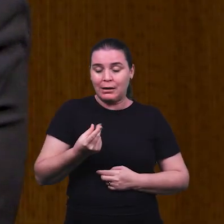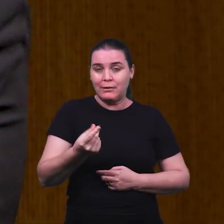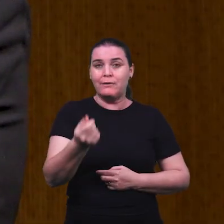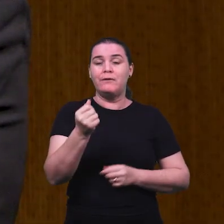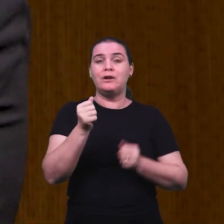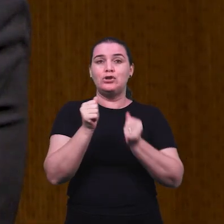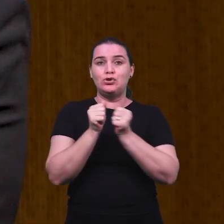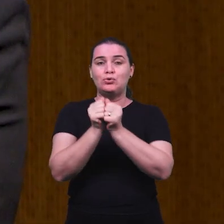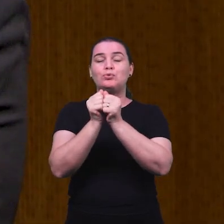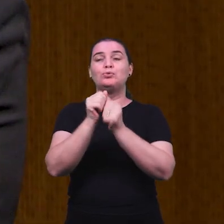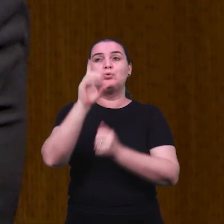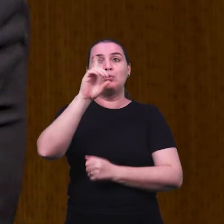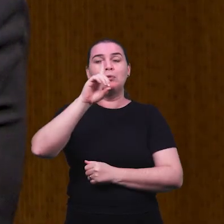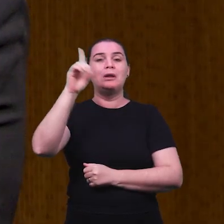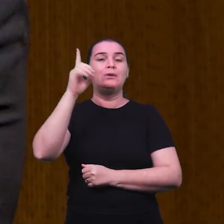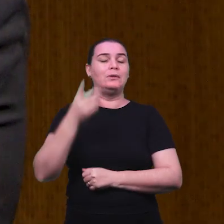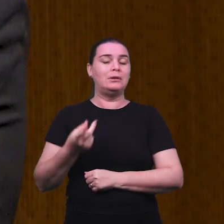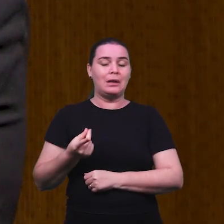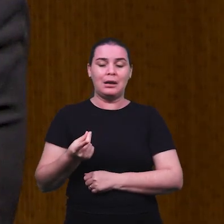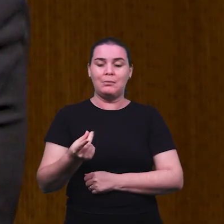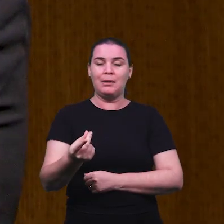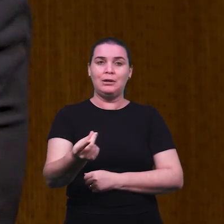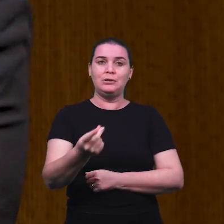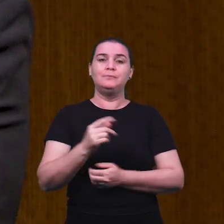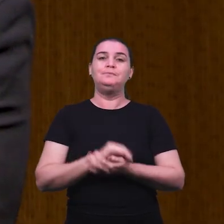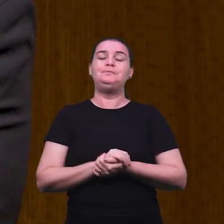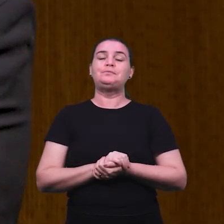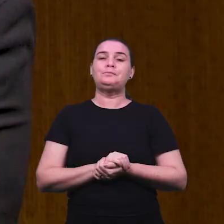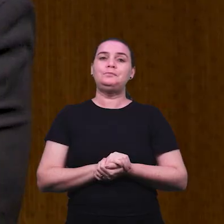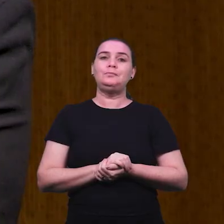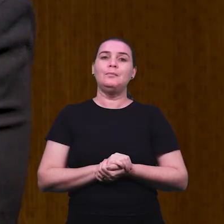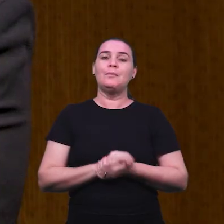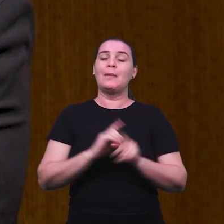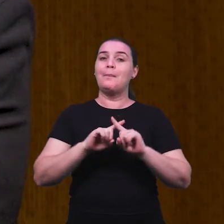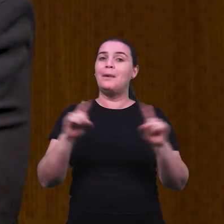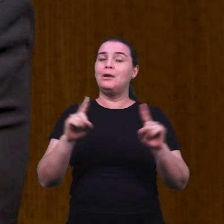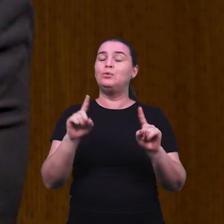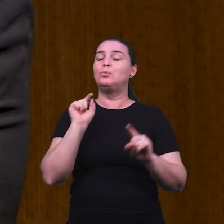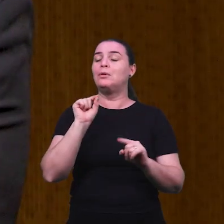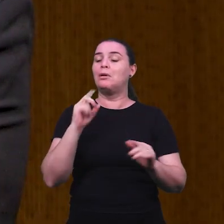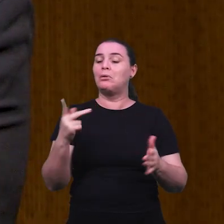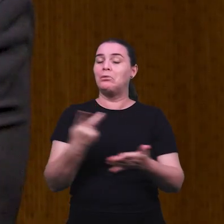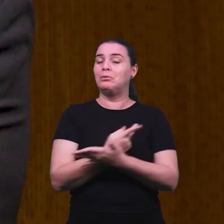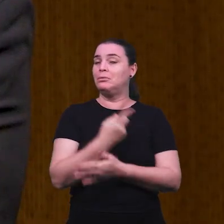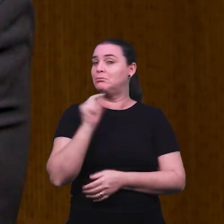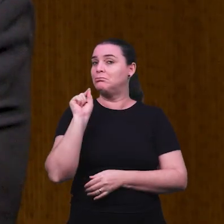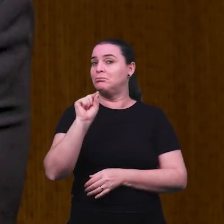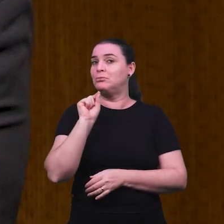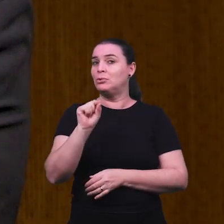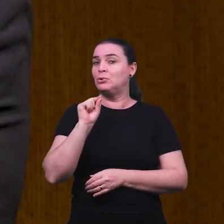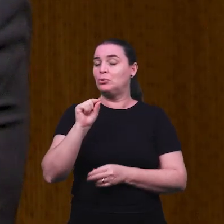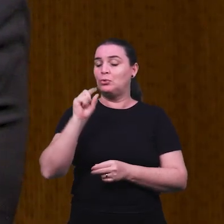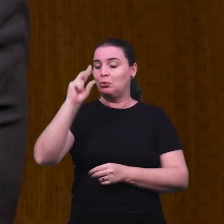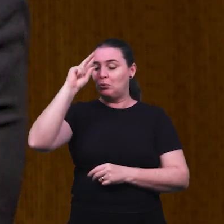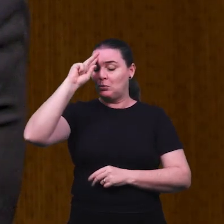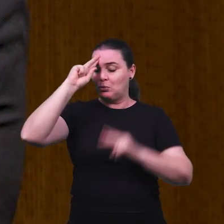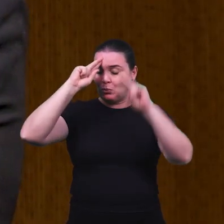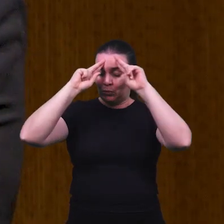eternidade com o Senhor, enfim. E aí, o que acontece? O homem,